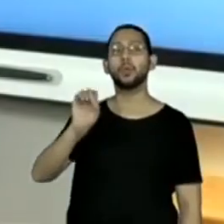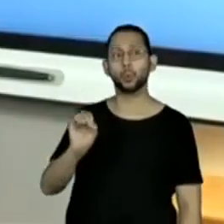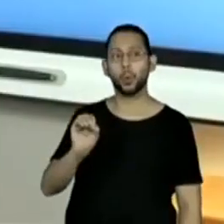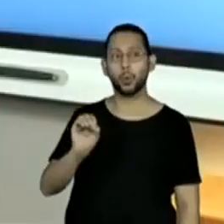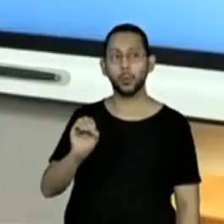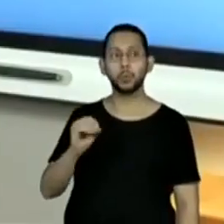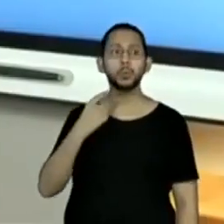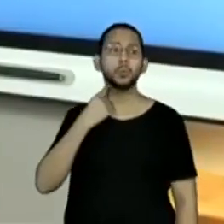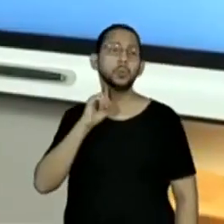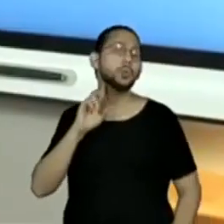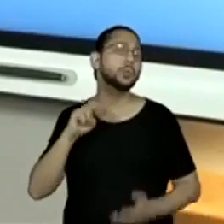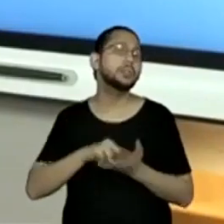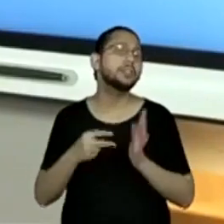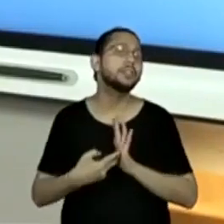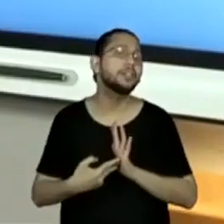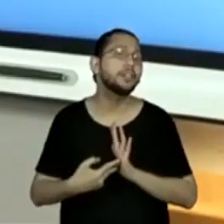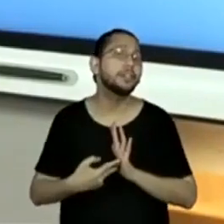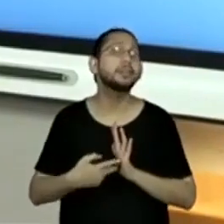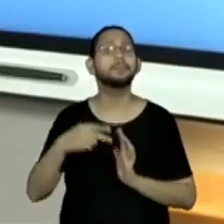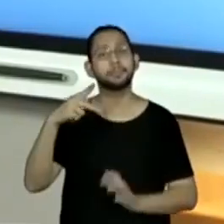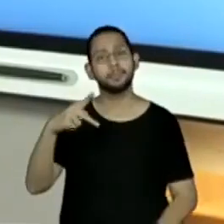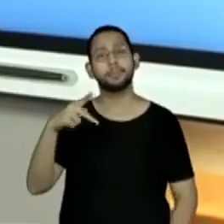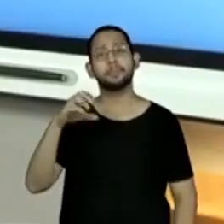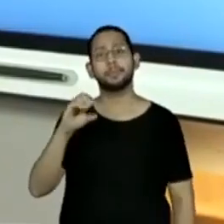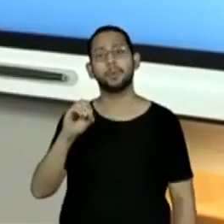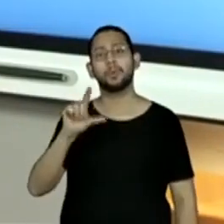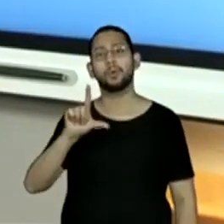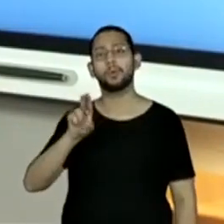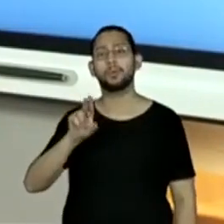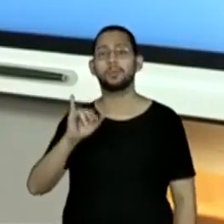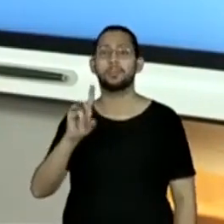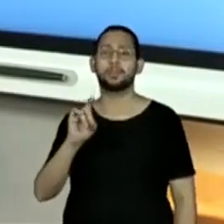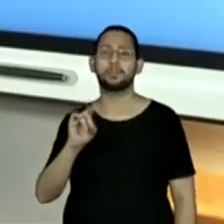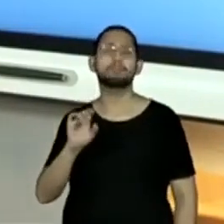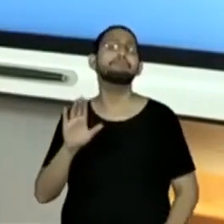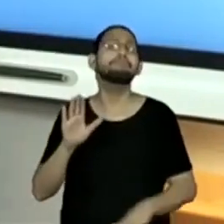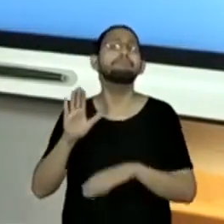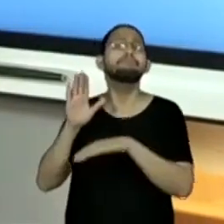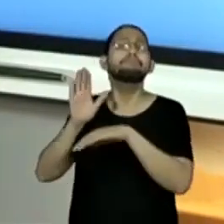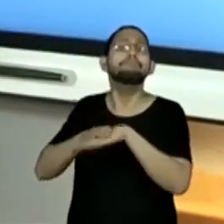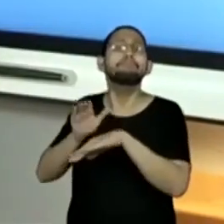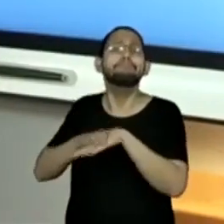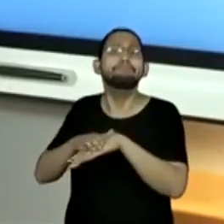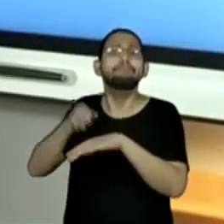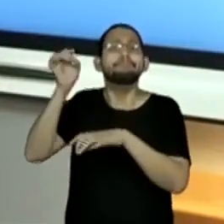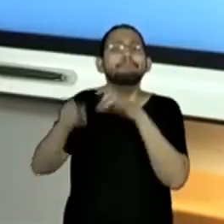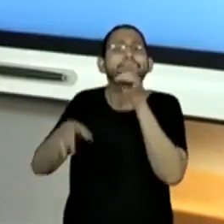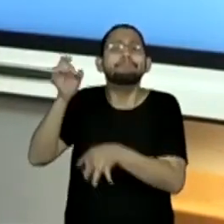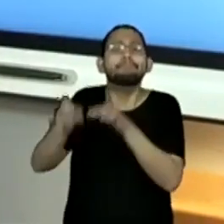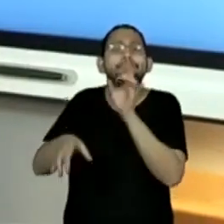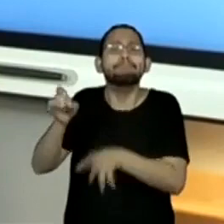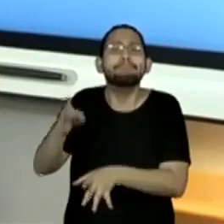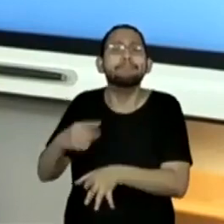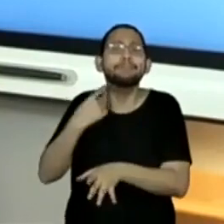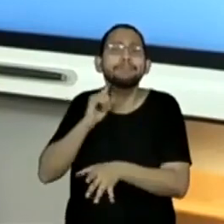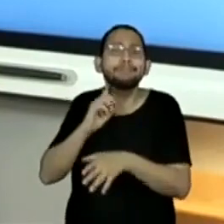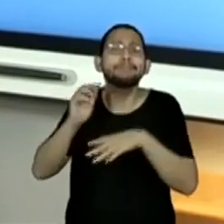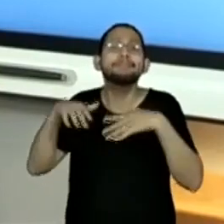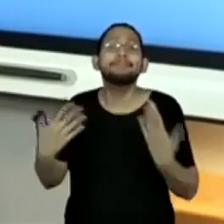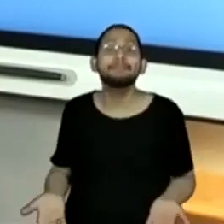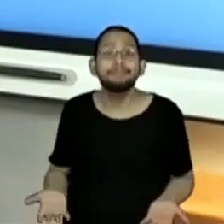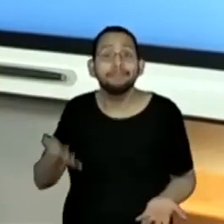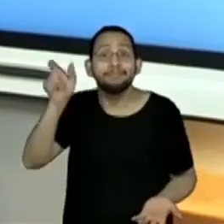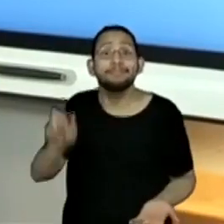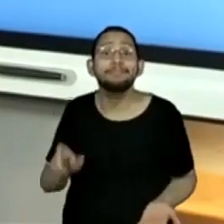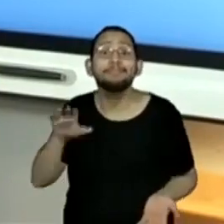Muito bem, ele começa a ficar poluído. E quem que polui? Vocês me colocaram. Quem polui? Vamos puxar aqui, ó.